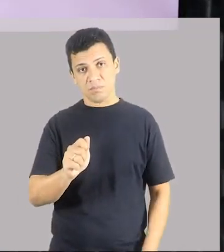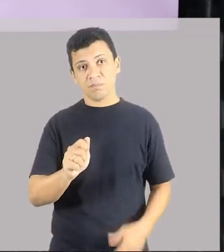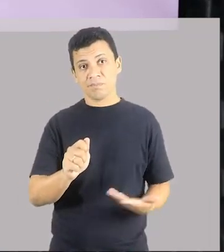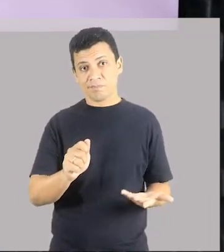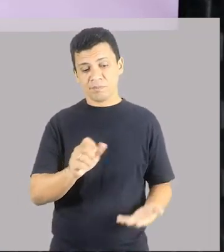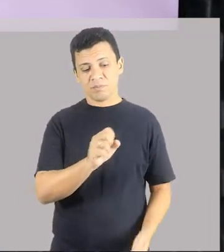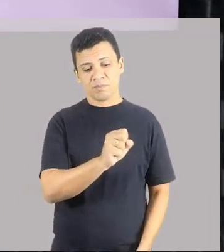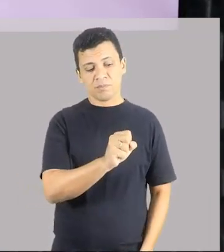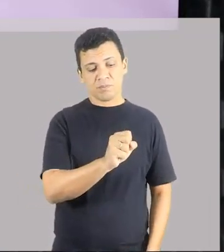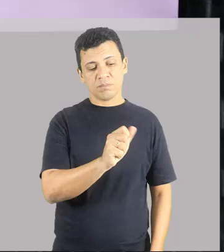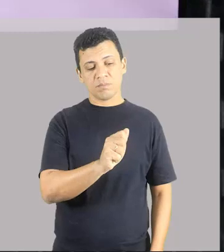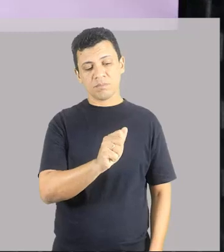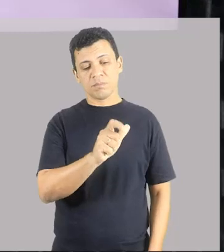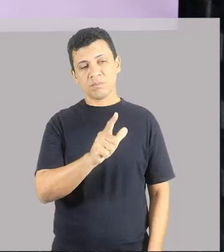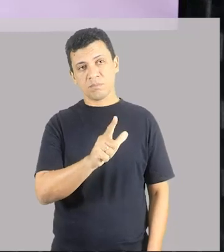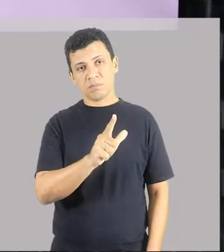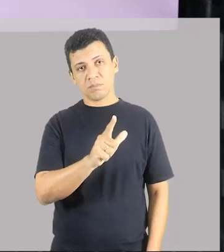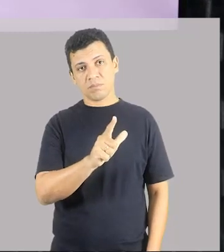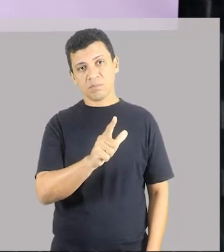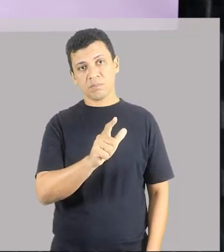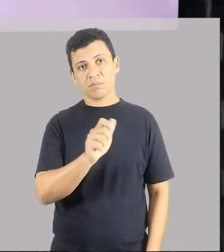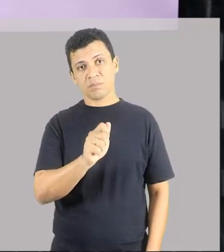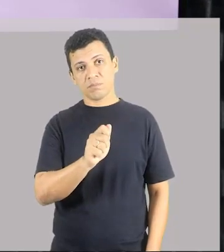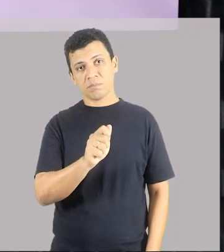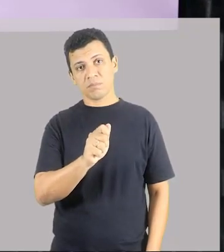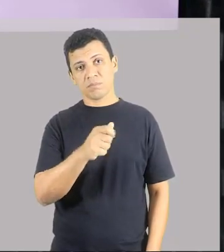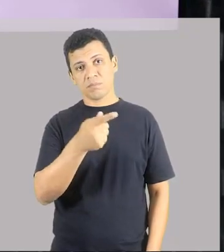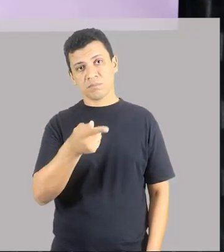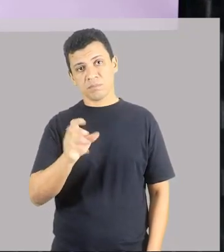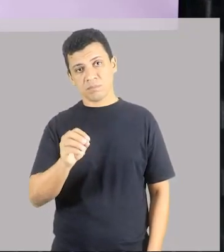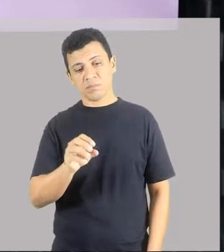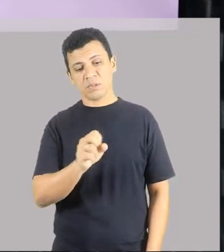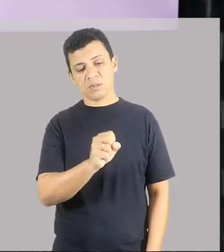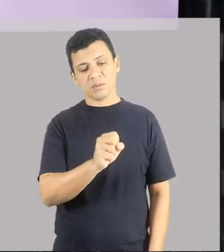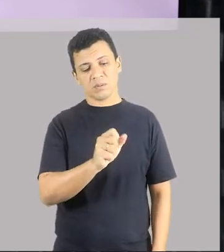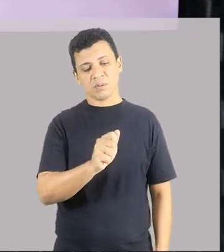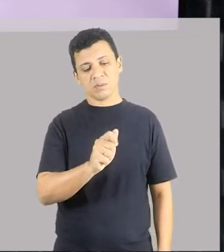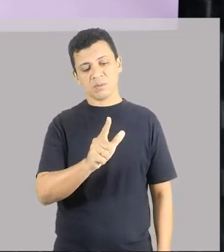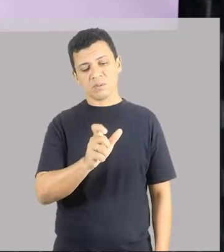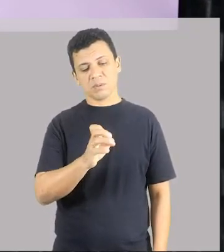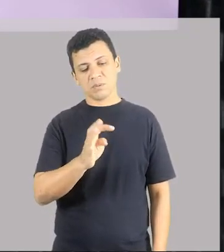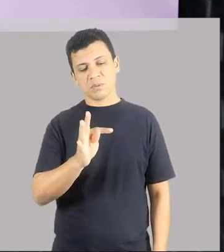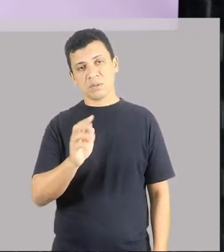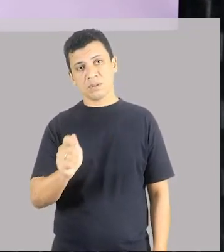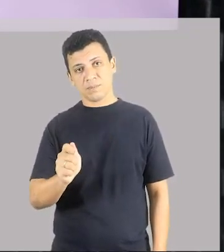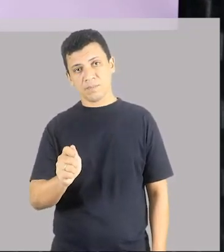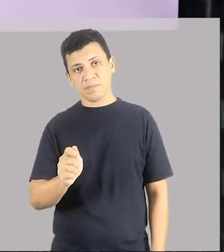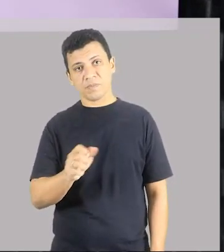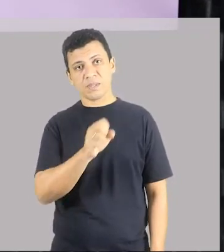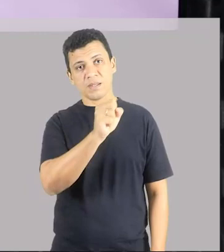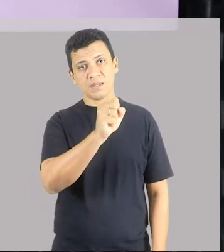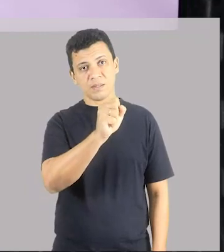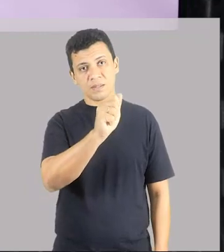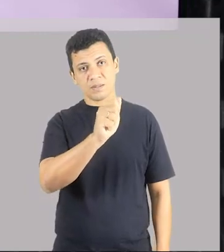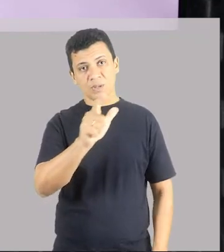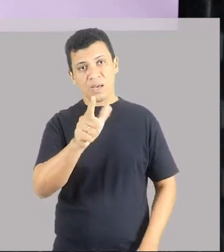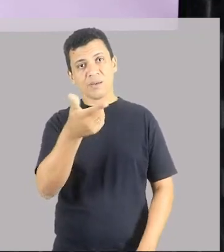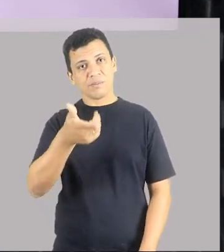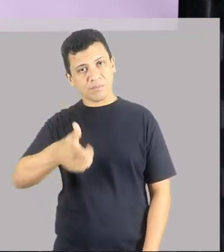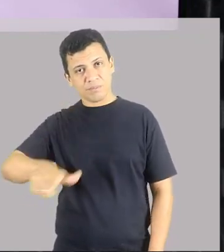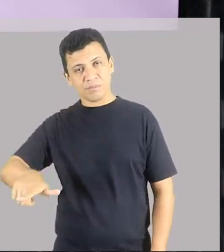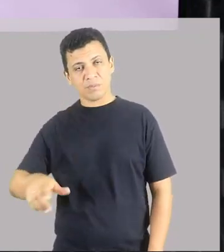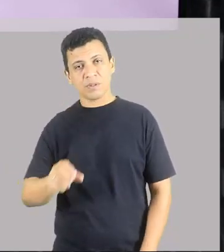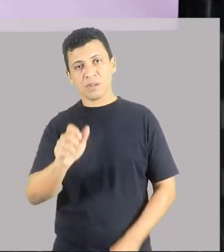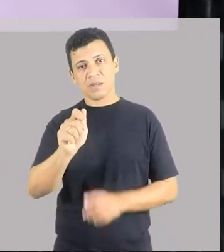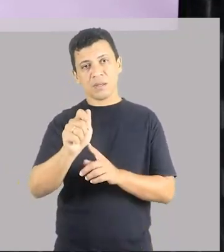você pensar na palavra sala salão salinha saleta até o o L você tem a repetição é o radical e o a é a vogal